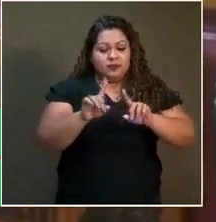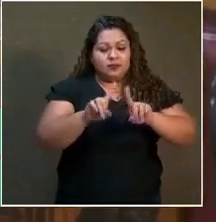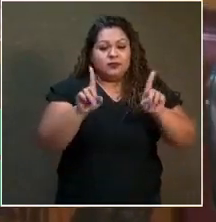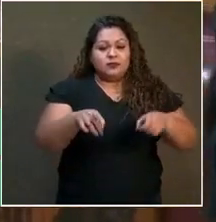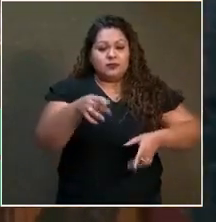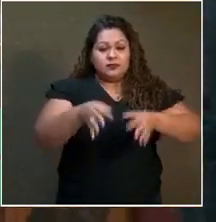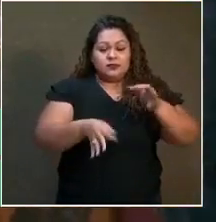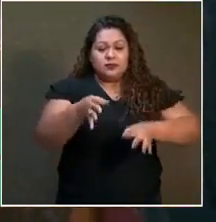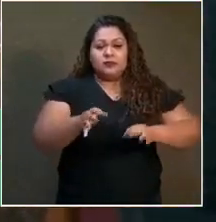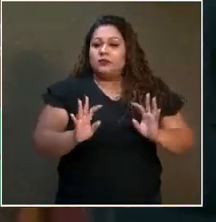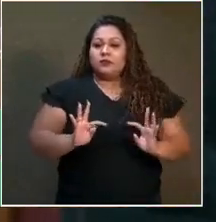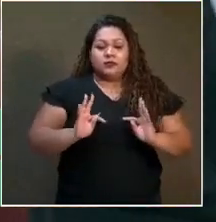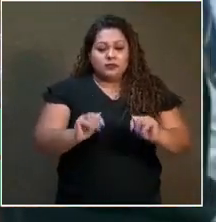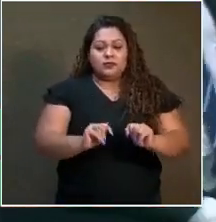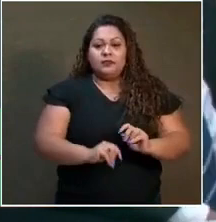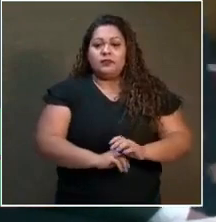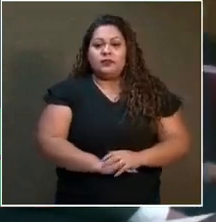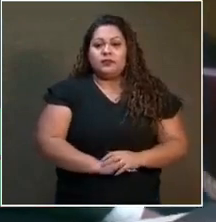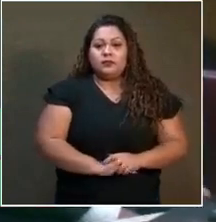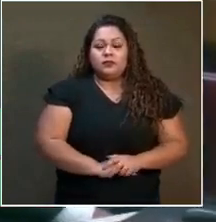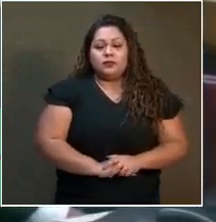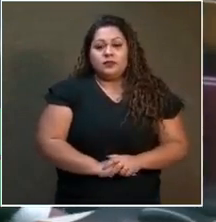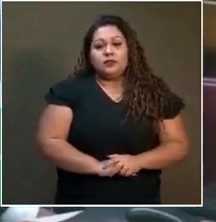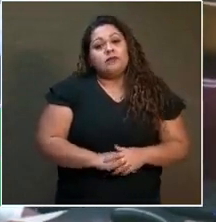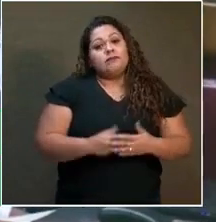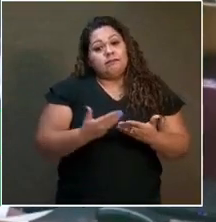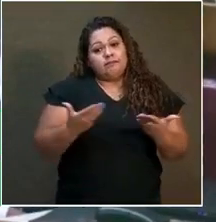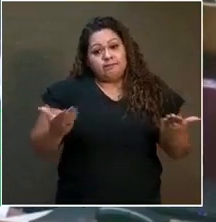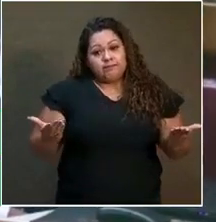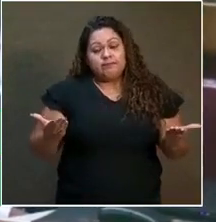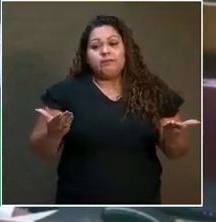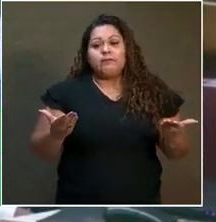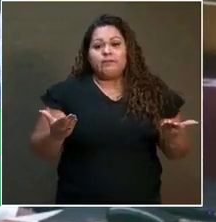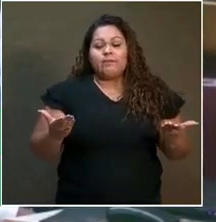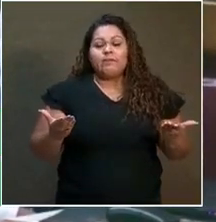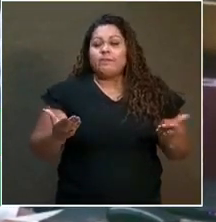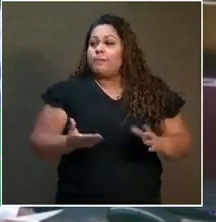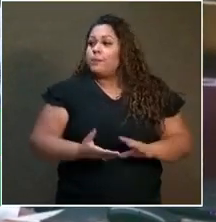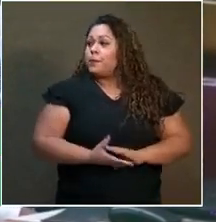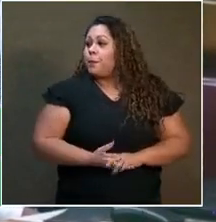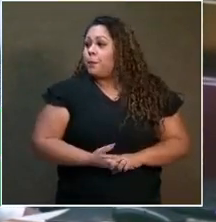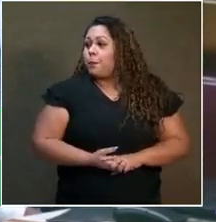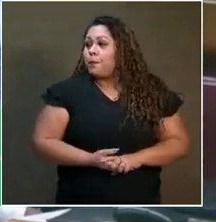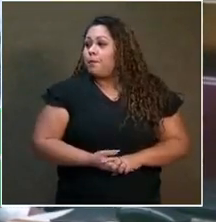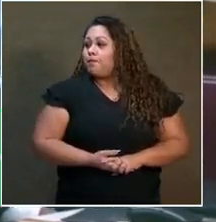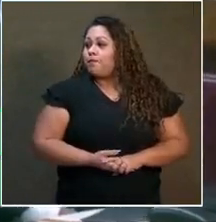justiça, a todos que nos deram uma excelente